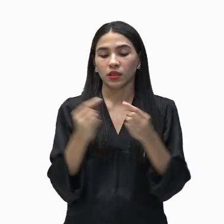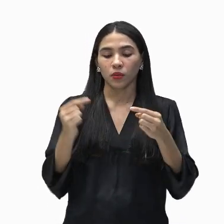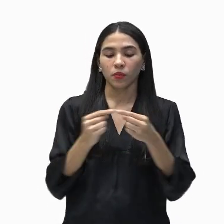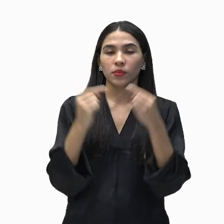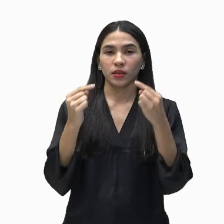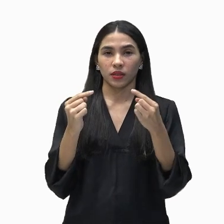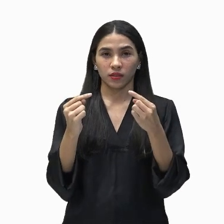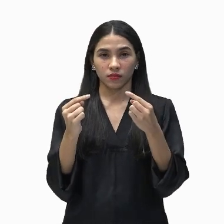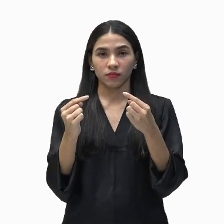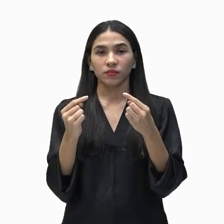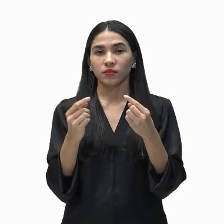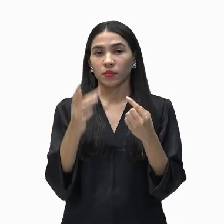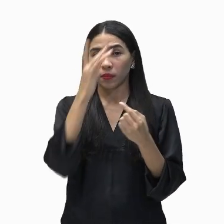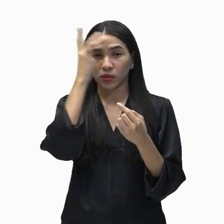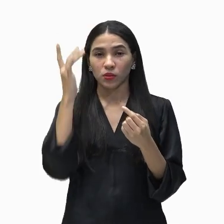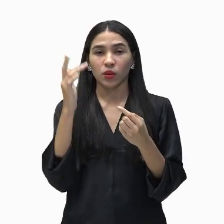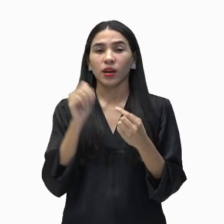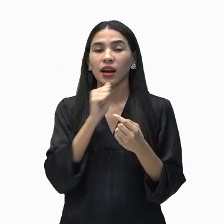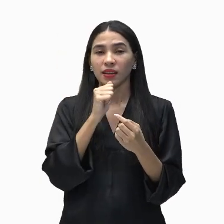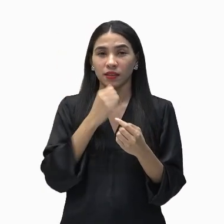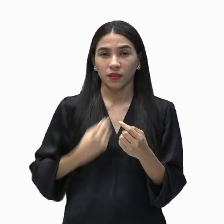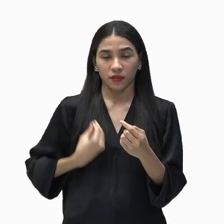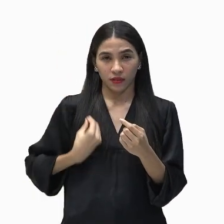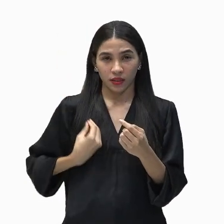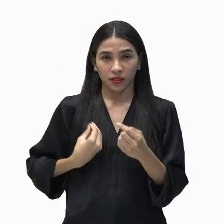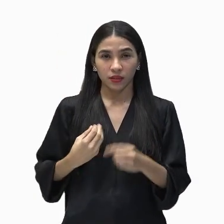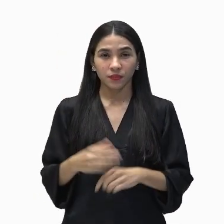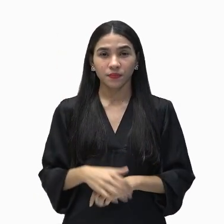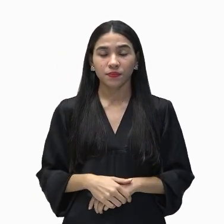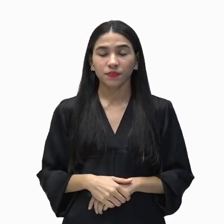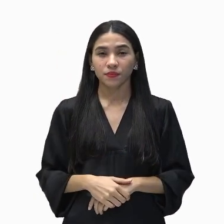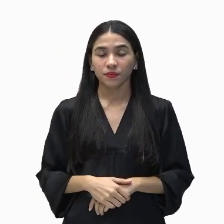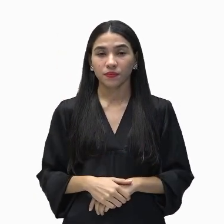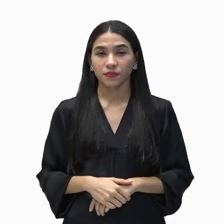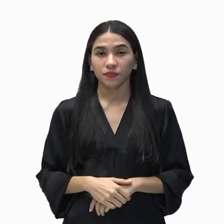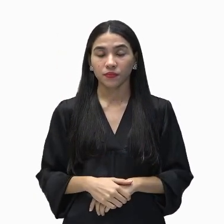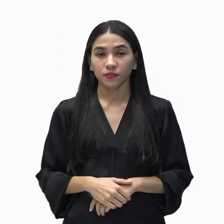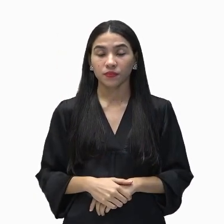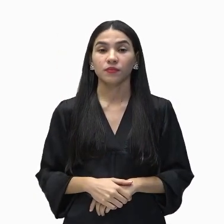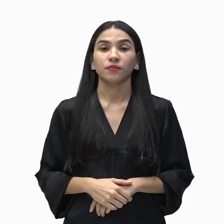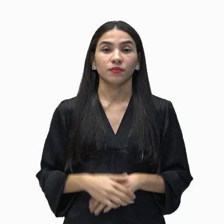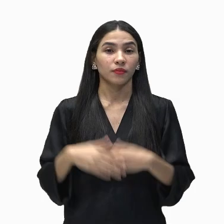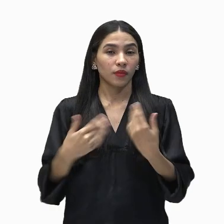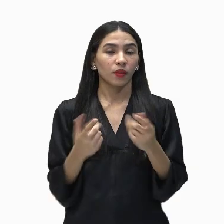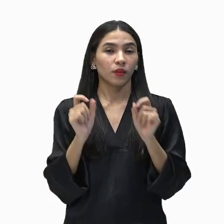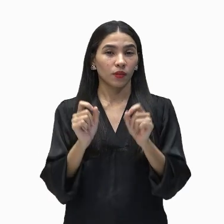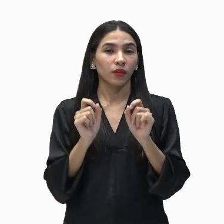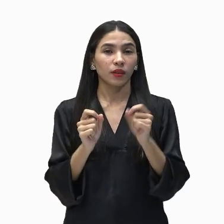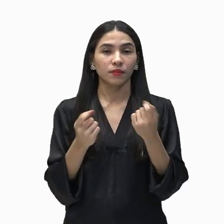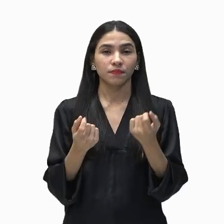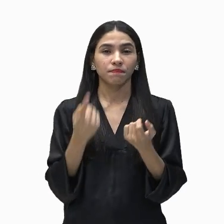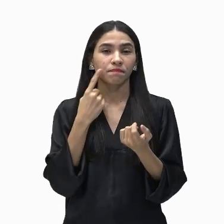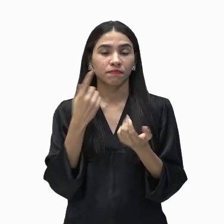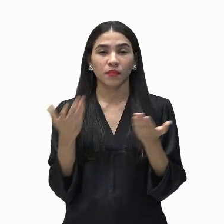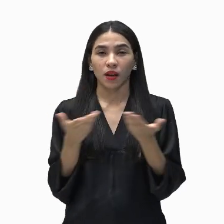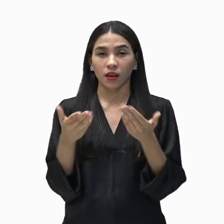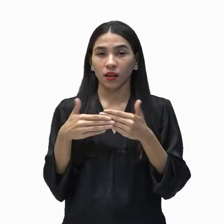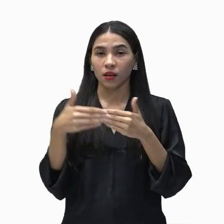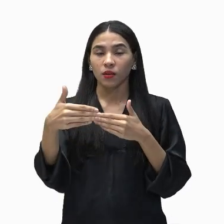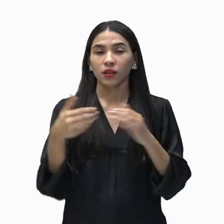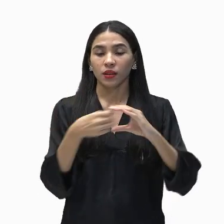associadas a alguém com vida, né, a um ser com vida. Então, o que nós vamos ver a partir de agora?